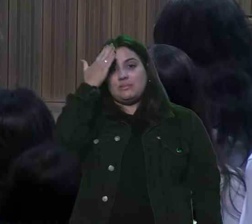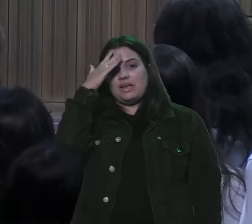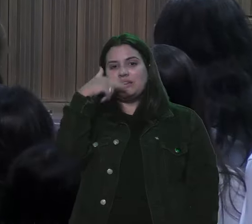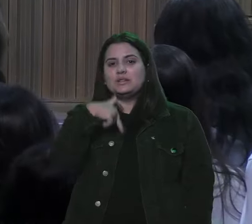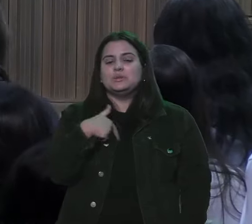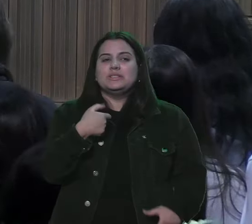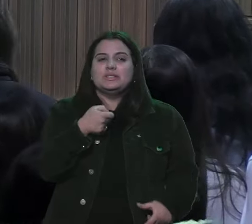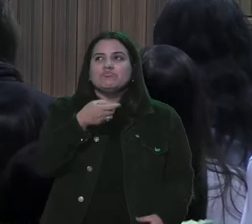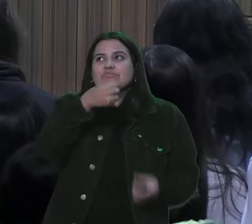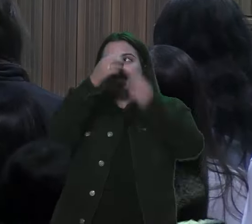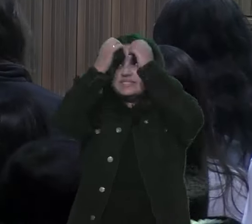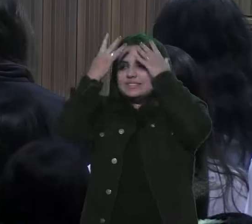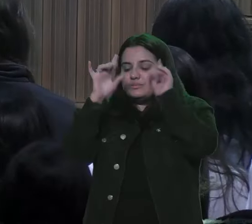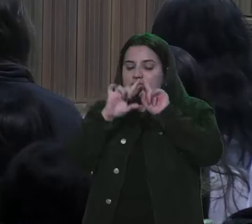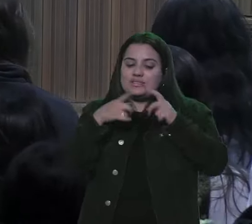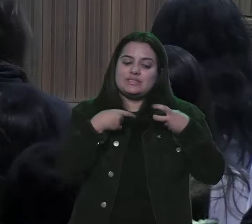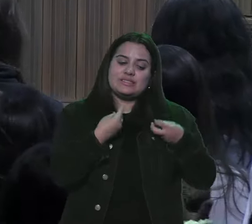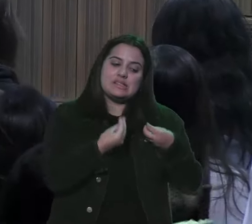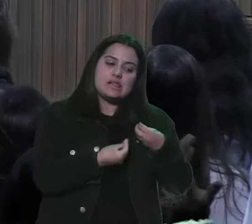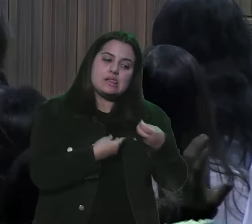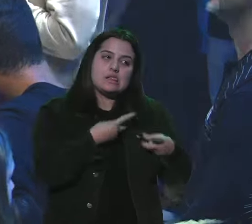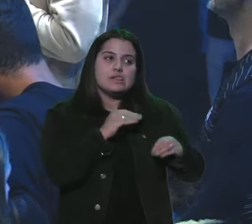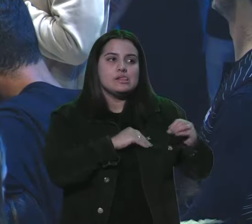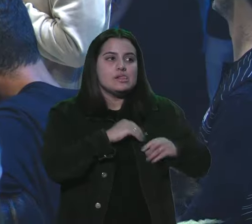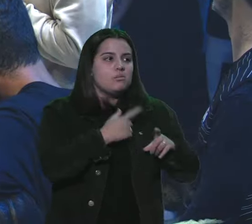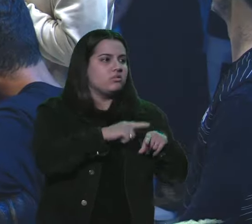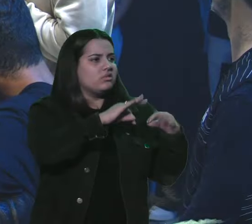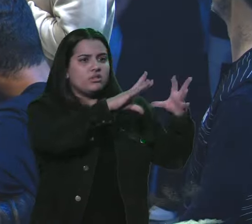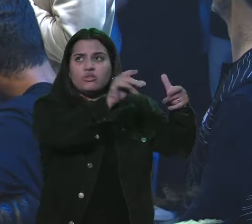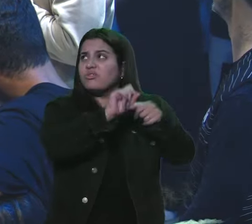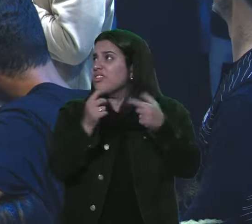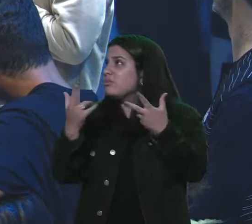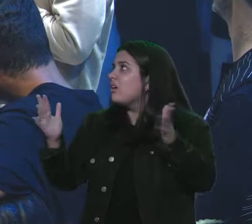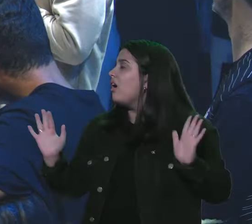largar, mas você não larga porque todo mundo faz.